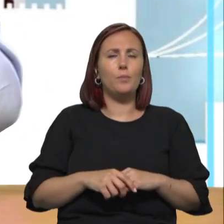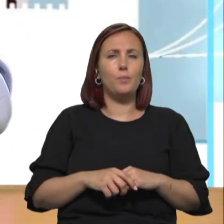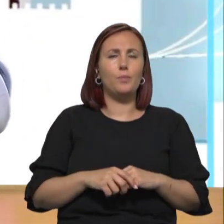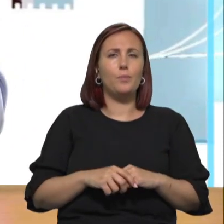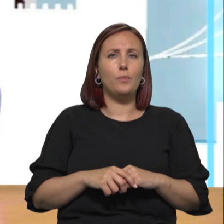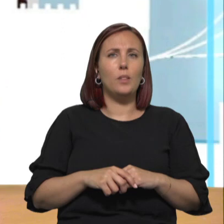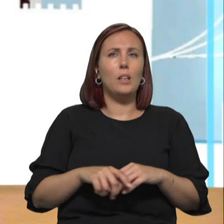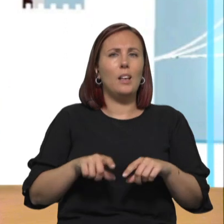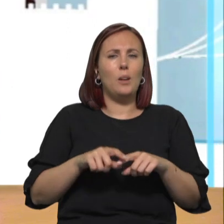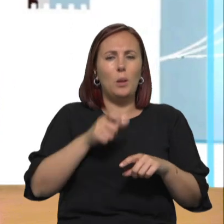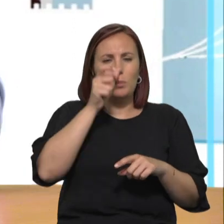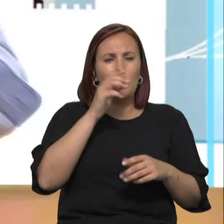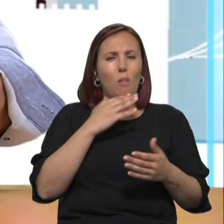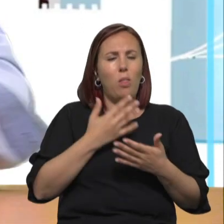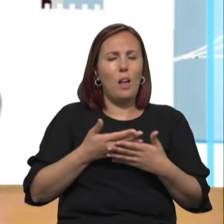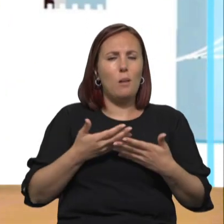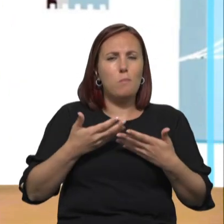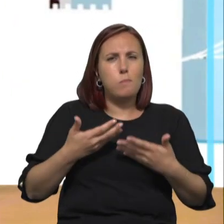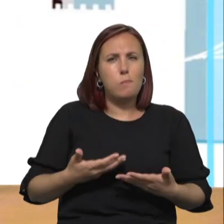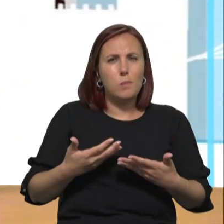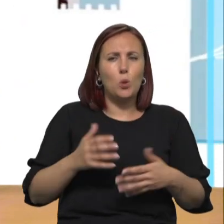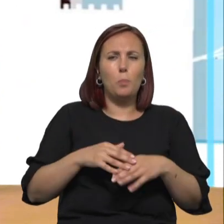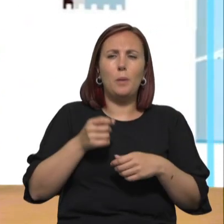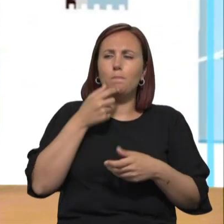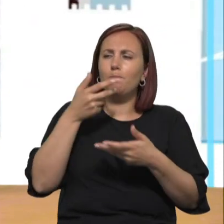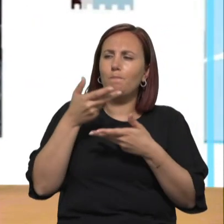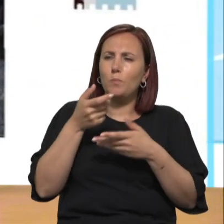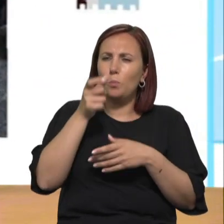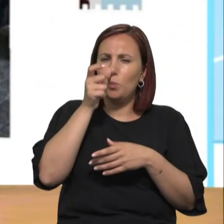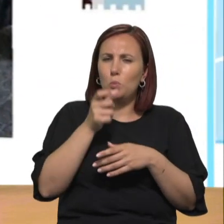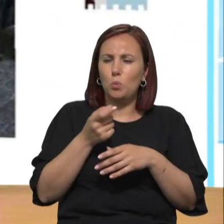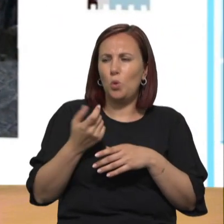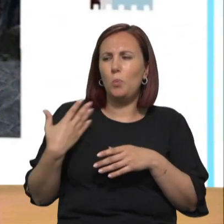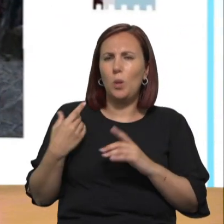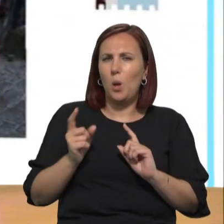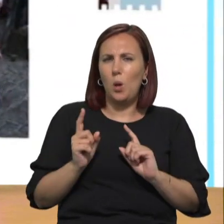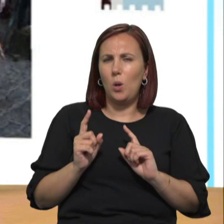de muito peso para as pessoas. Falava com algumas pessoas, não vai há muito,